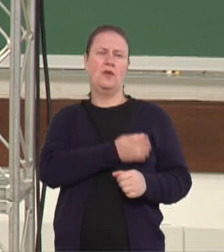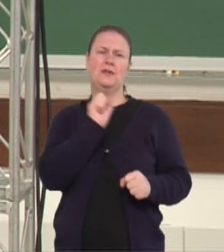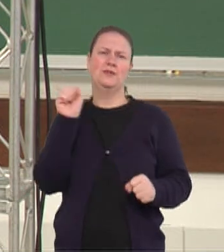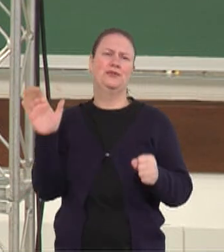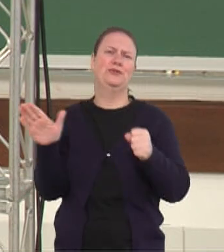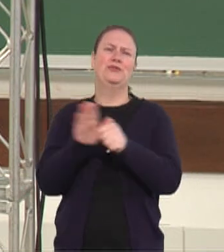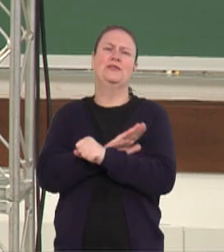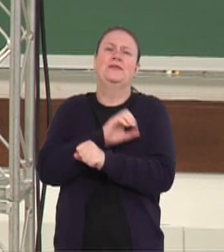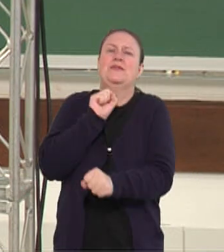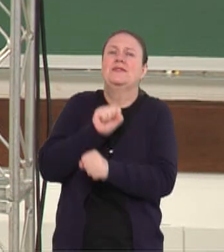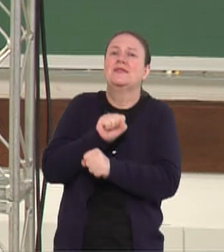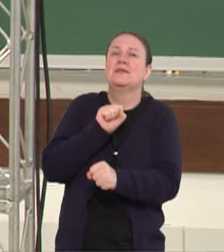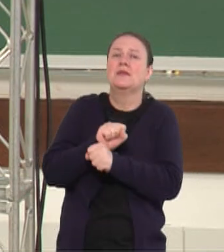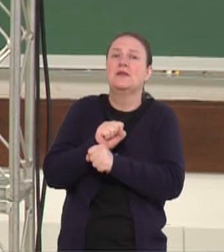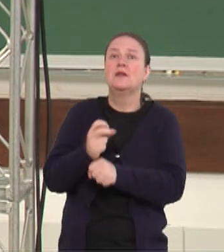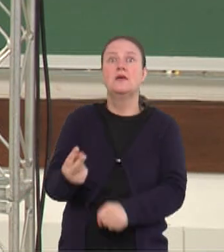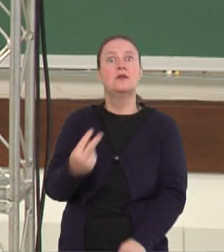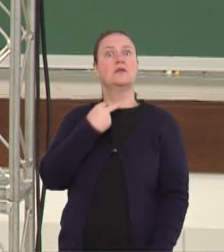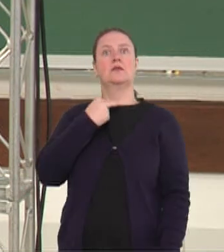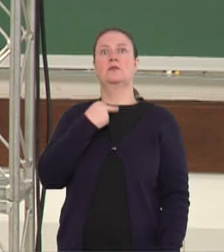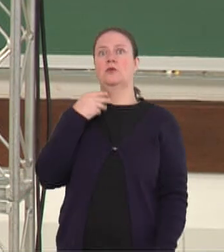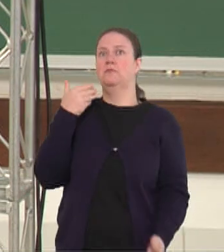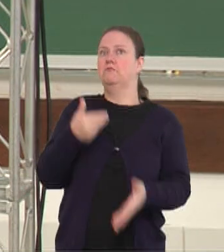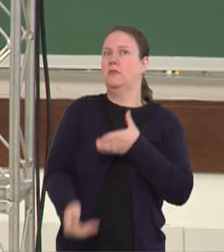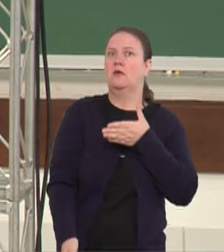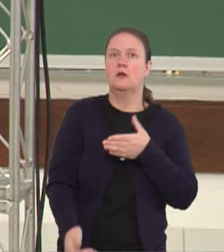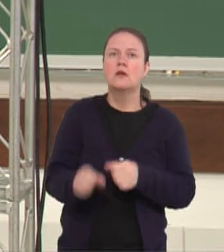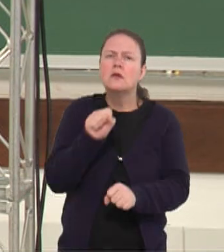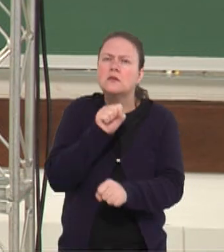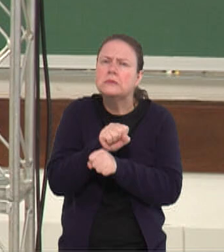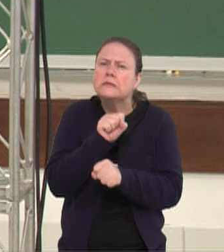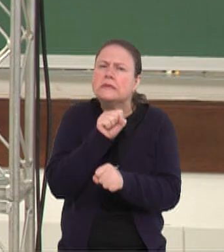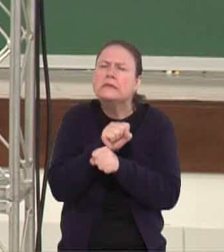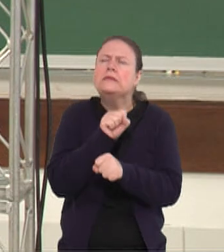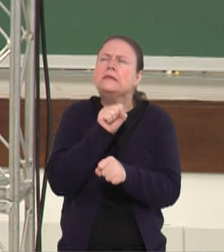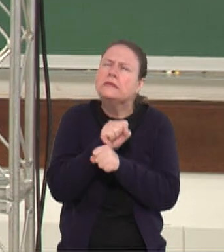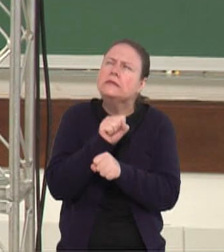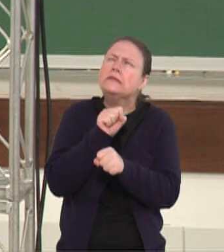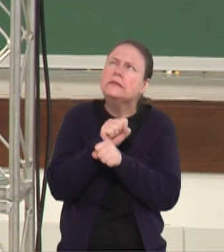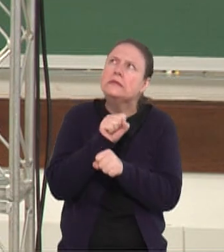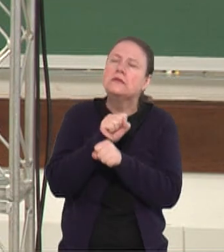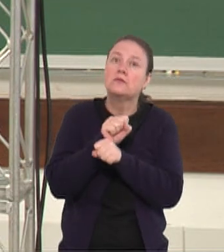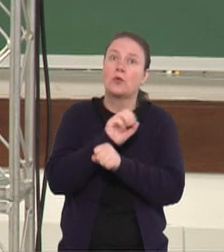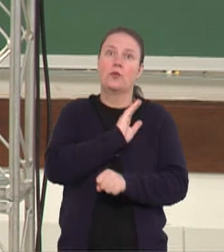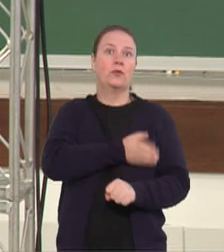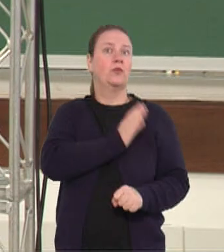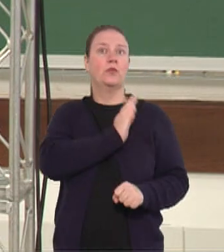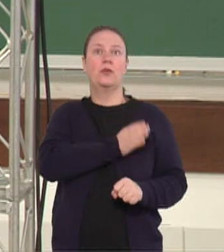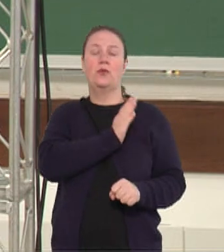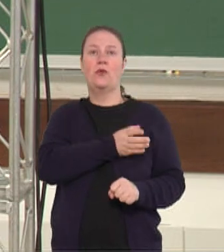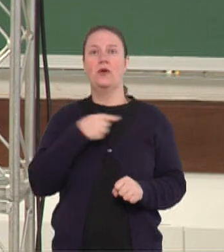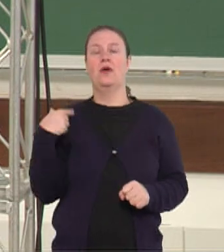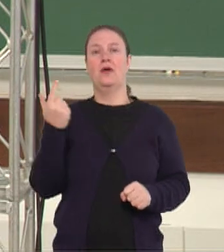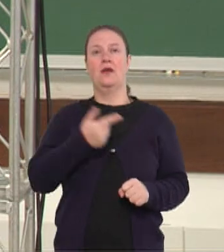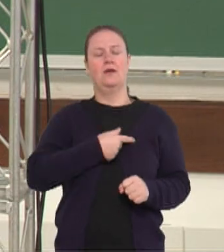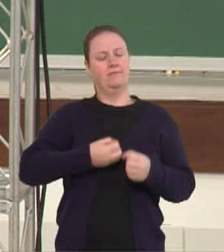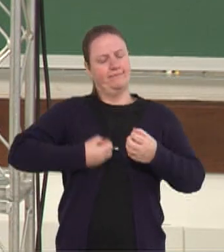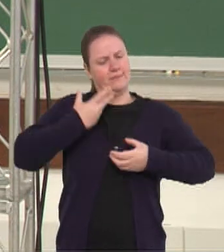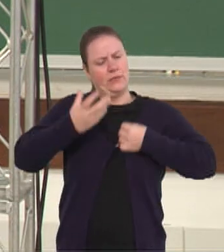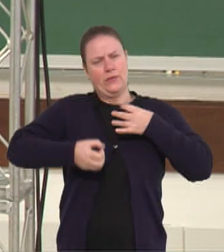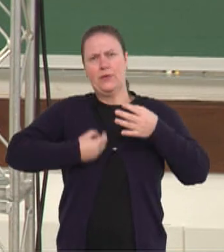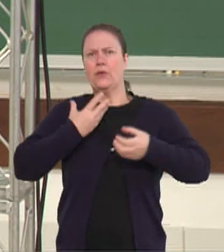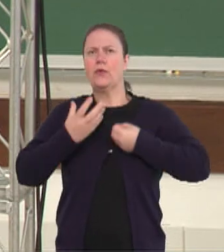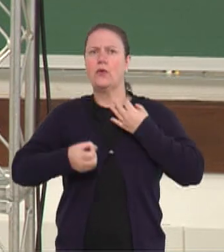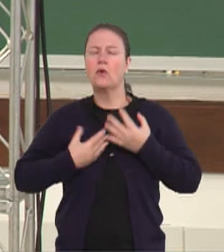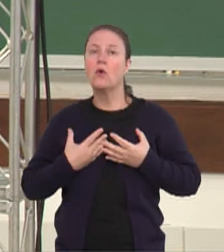você. Nós não podemos nunca perder a esperança. E o coração deve fazer as nossas ações, nós temos que fazer,